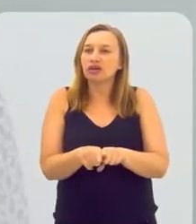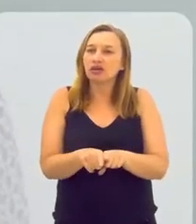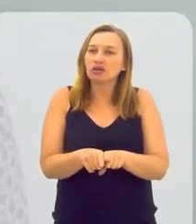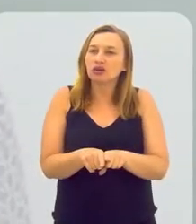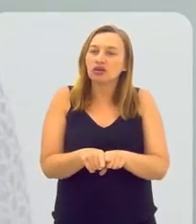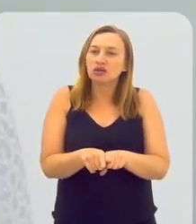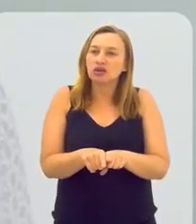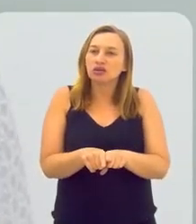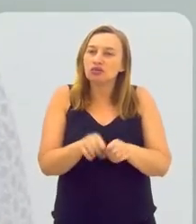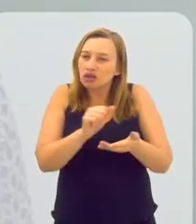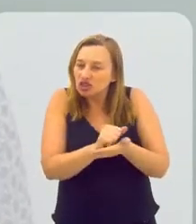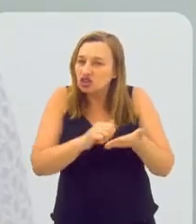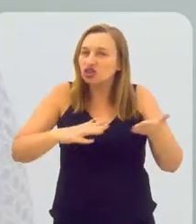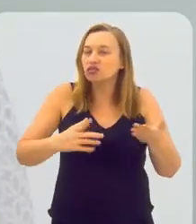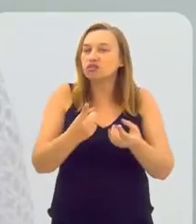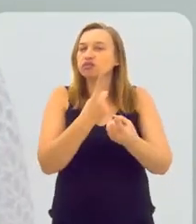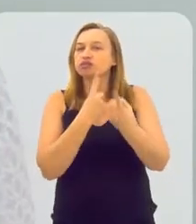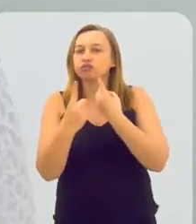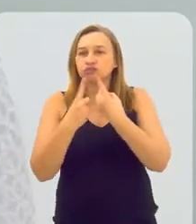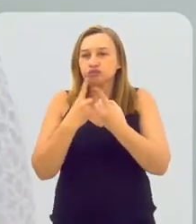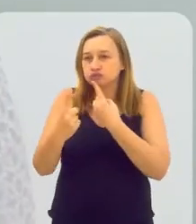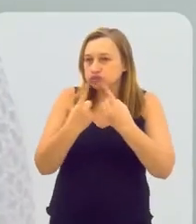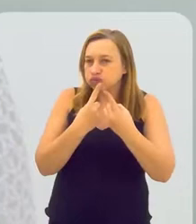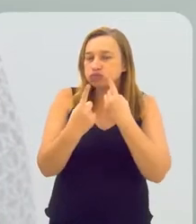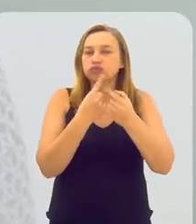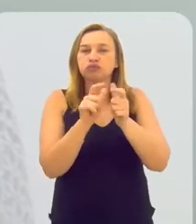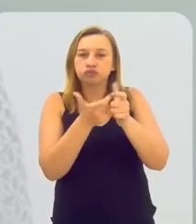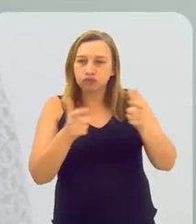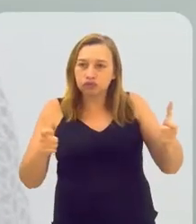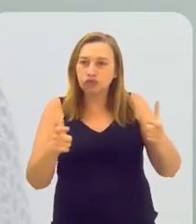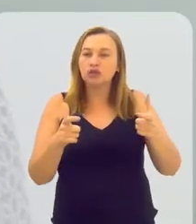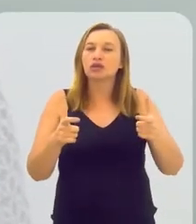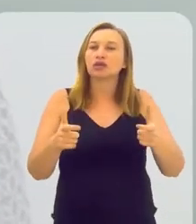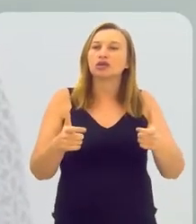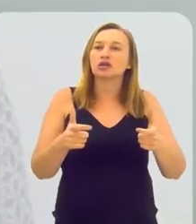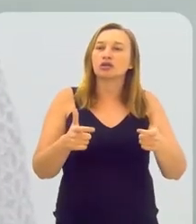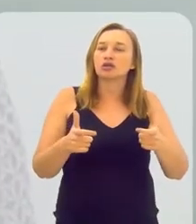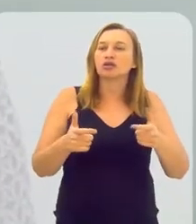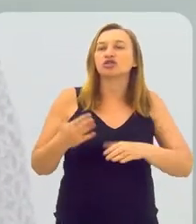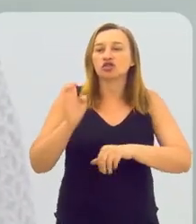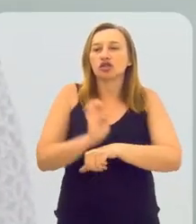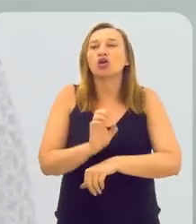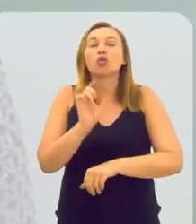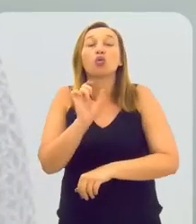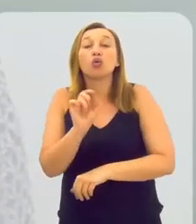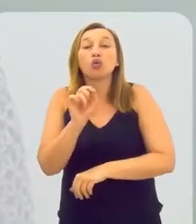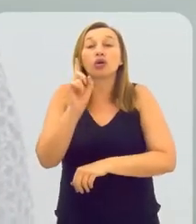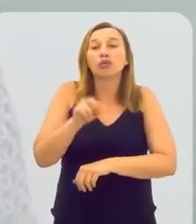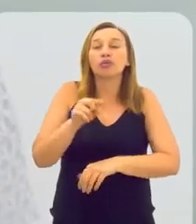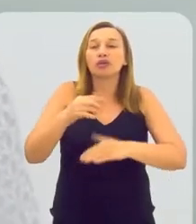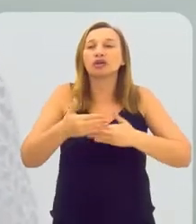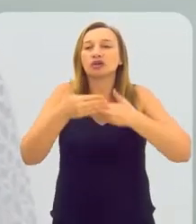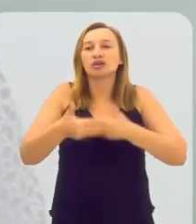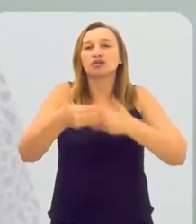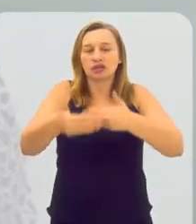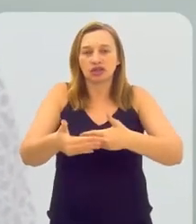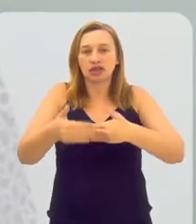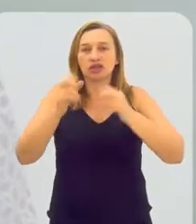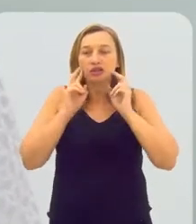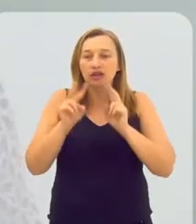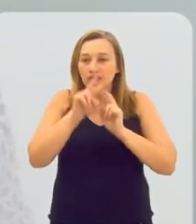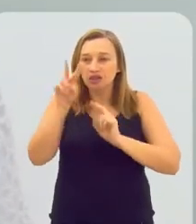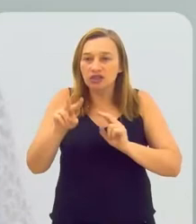aí uma atividade, um diálogo, um debate muito grande, um posicionamento de Estado. O que que precisa